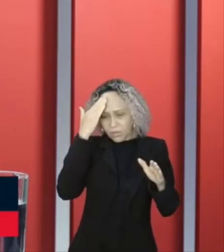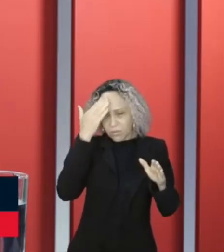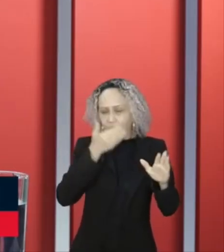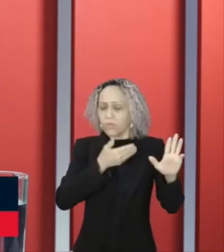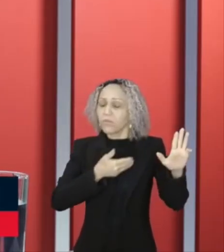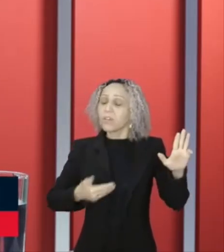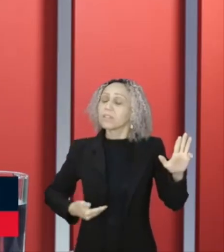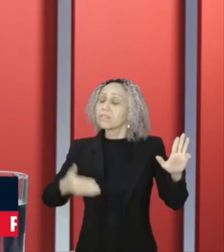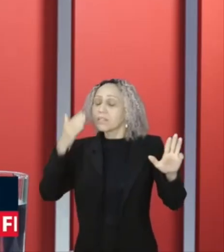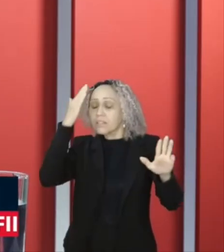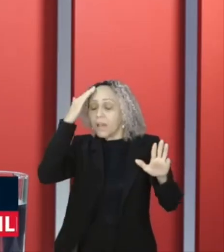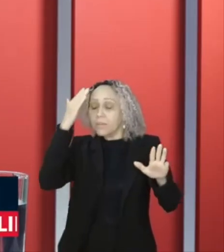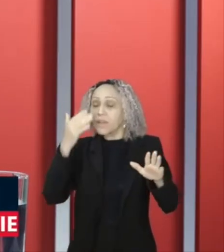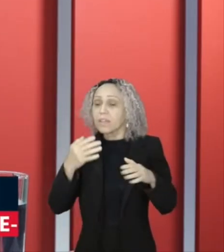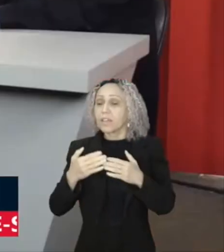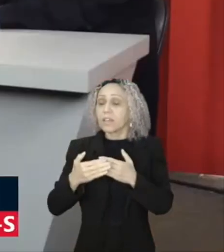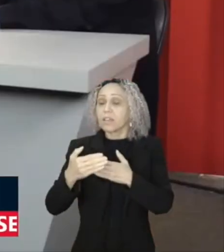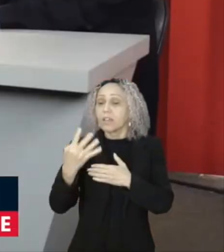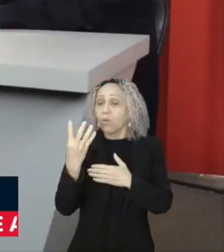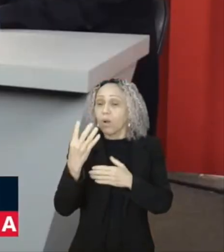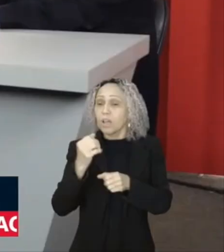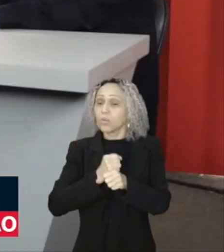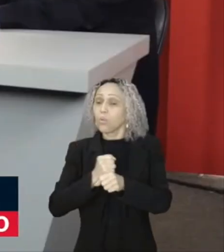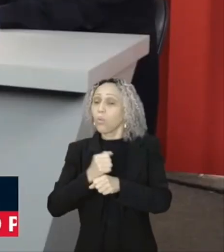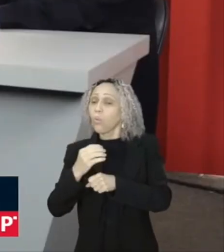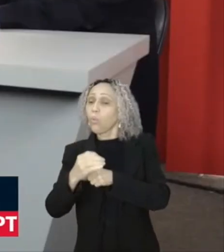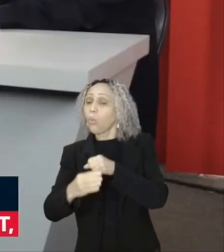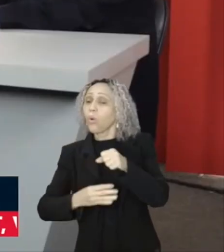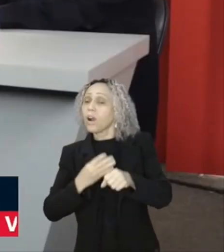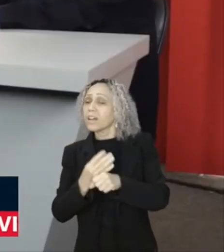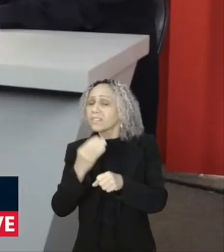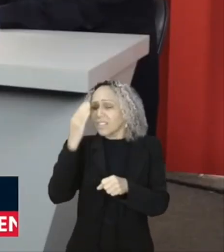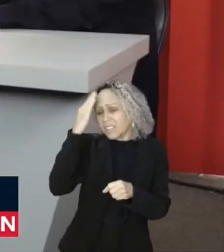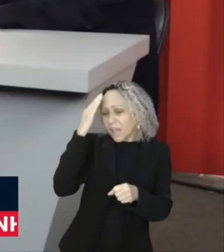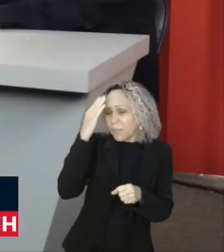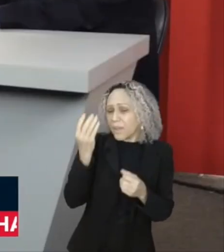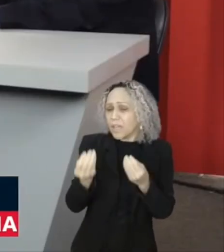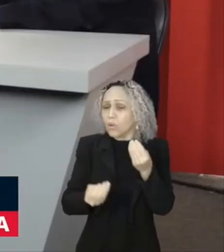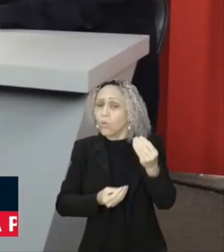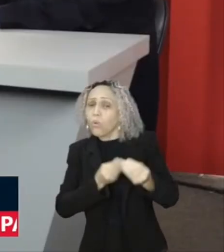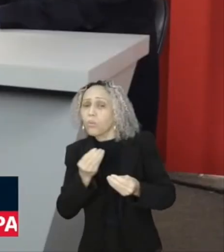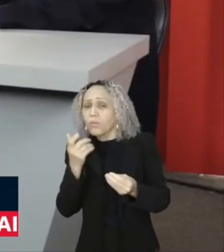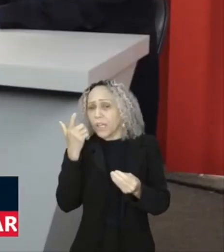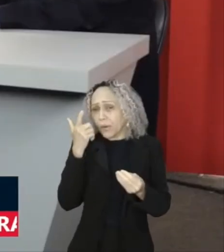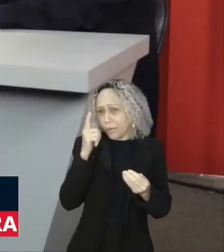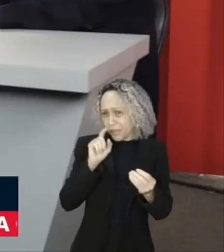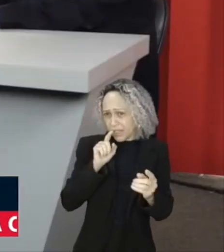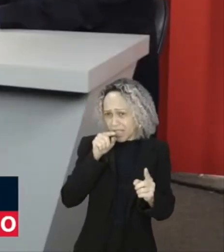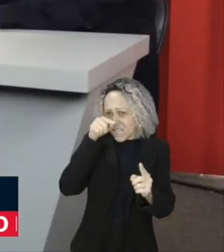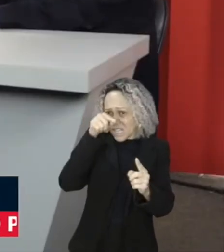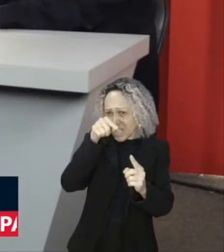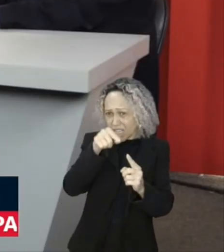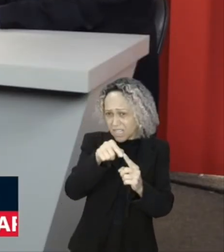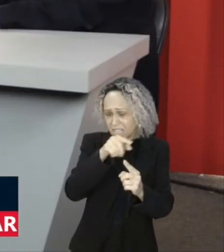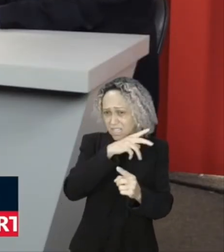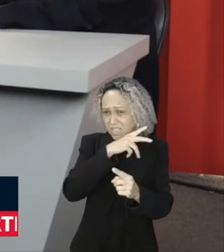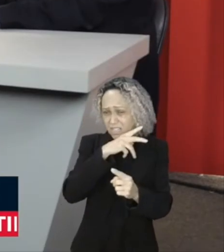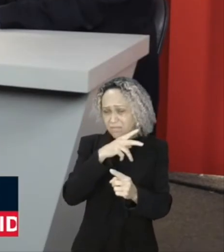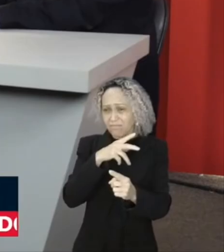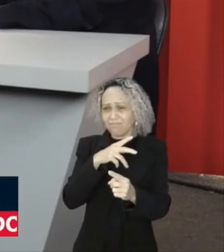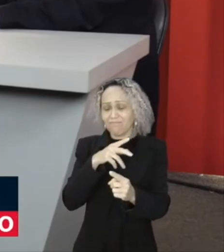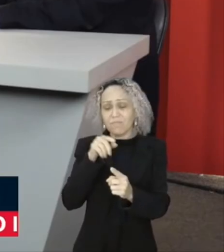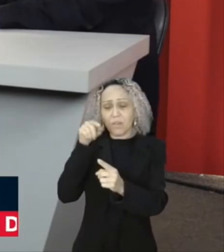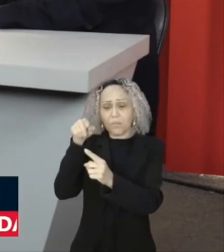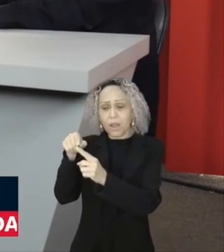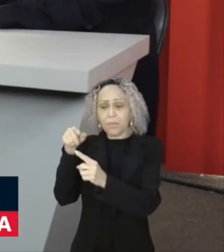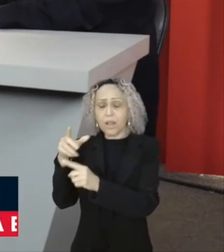do planejamento de médio prazo. Maravilha. E esse processo todo, né, quando foi startado assim, a escuta da sociedade, foi